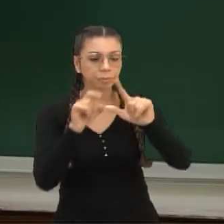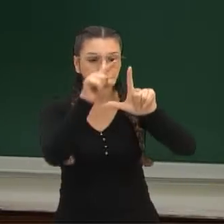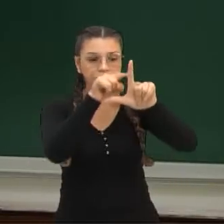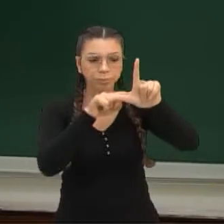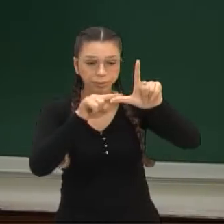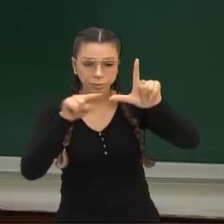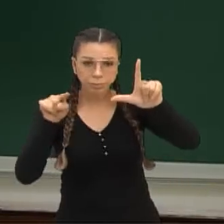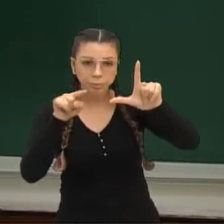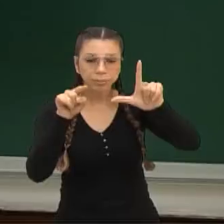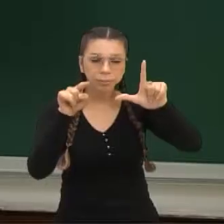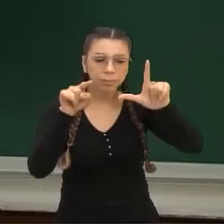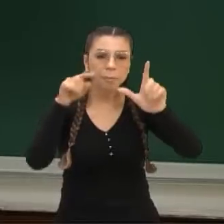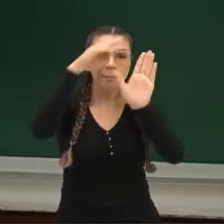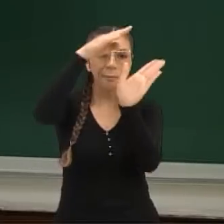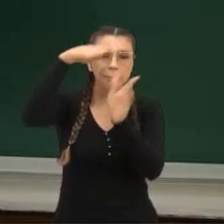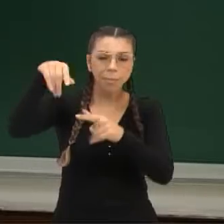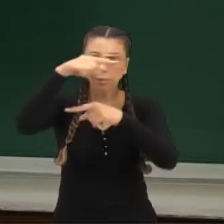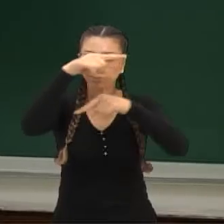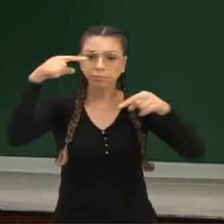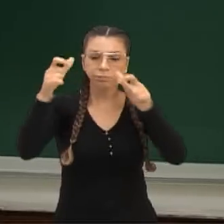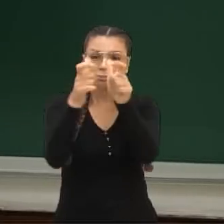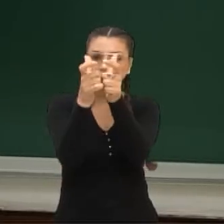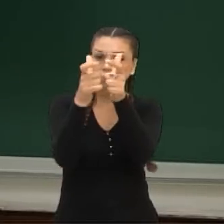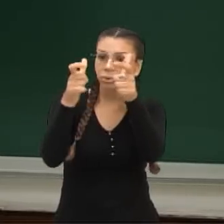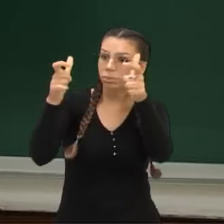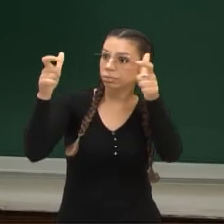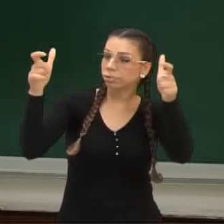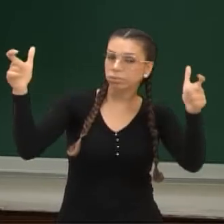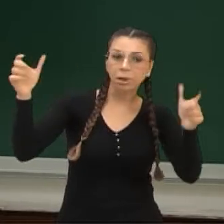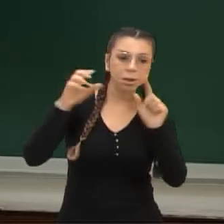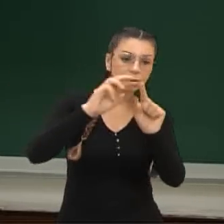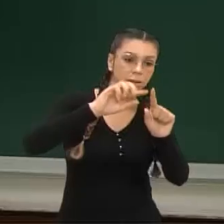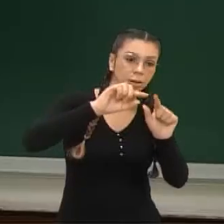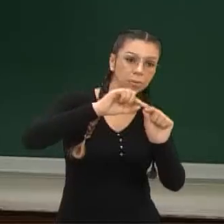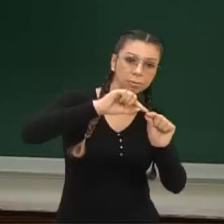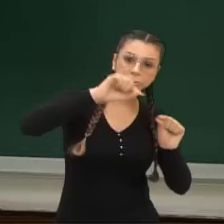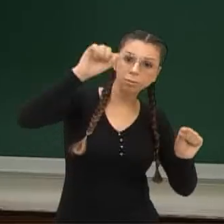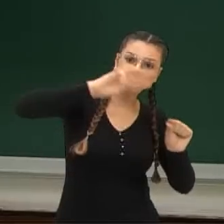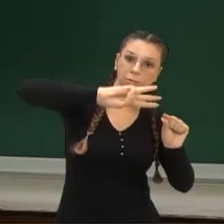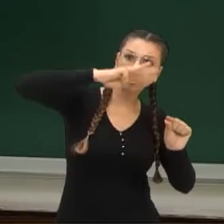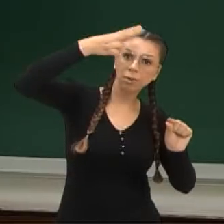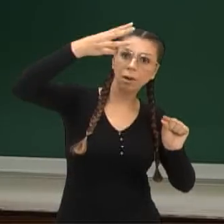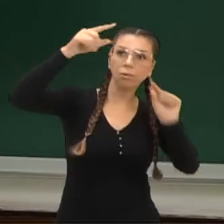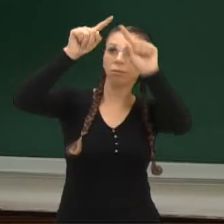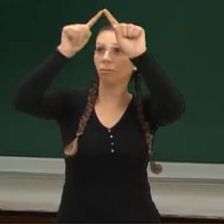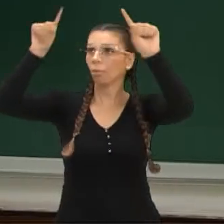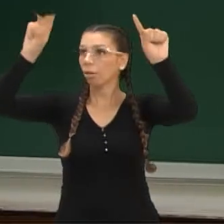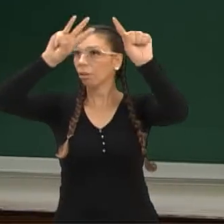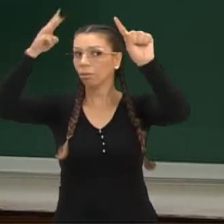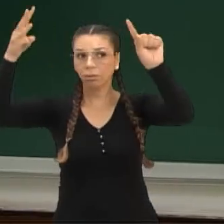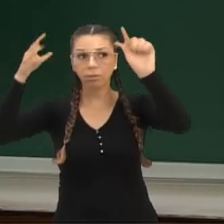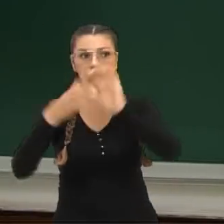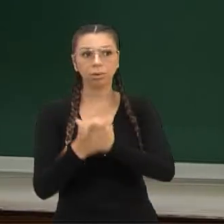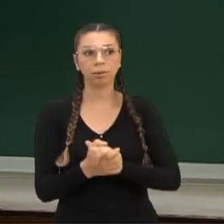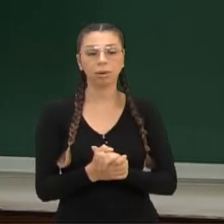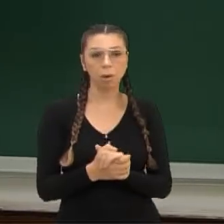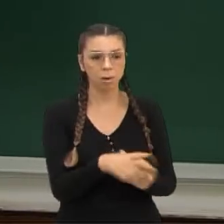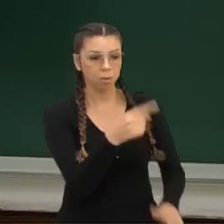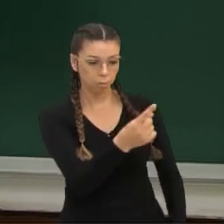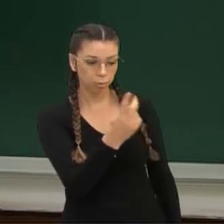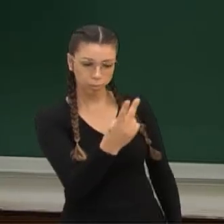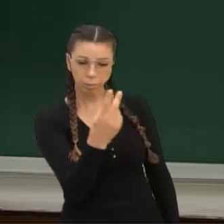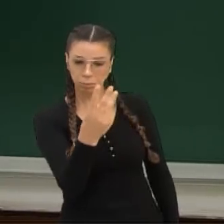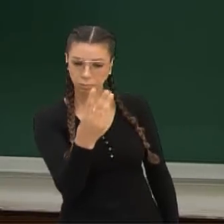foi ampliado, aonde os lados foram triplicados. Vamos ver? Olha lá. 1, 2, 3,